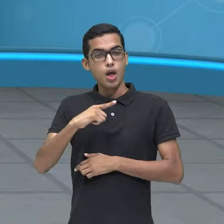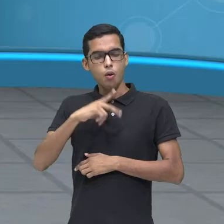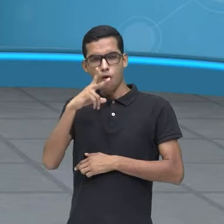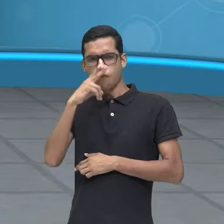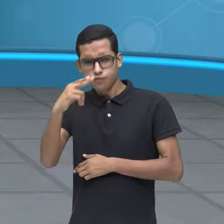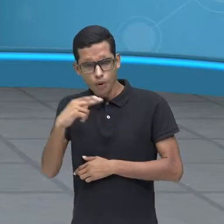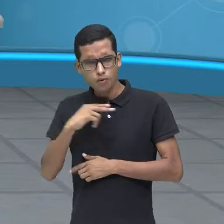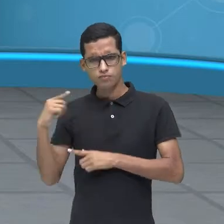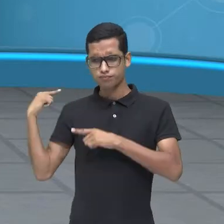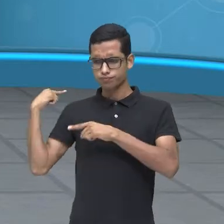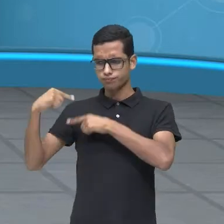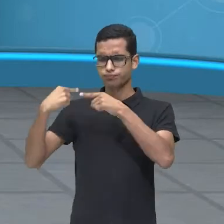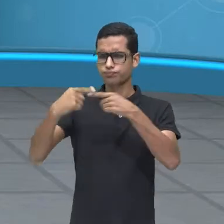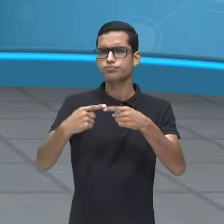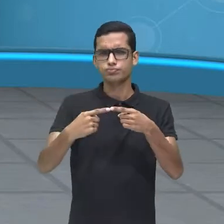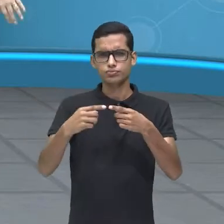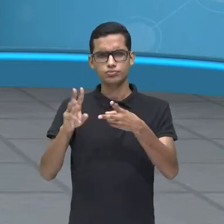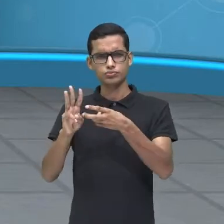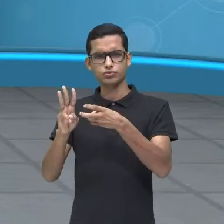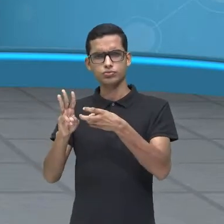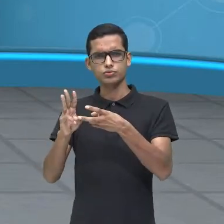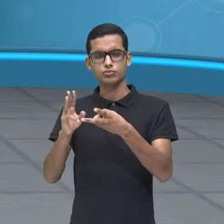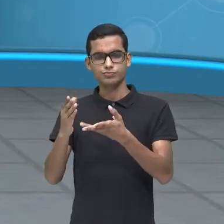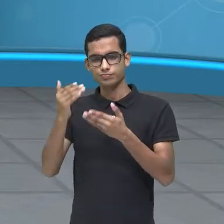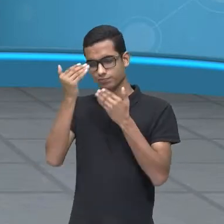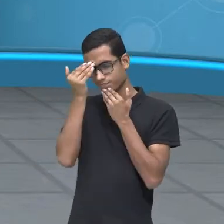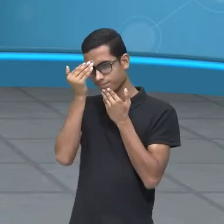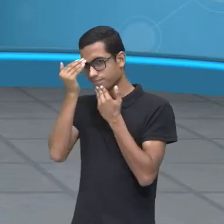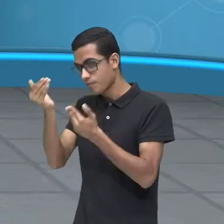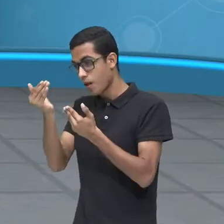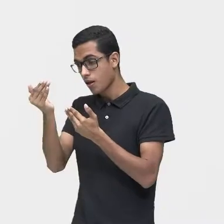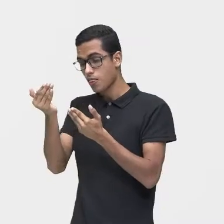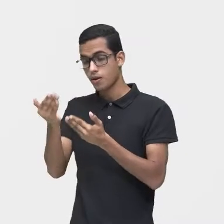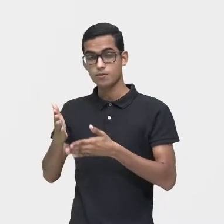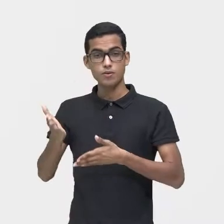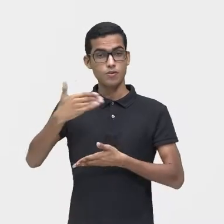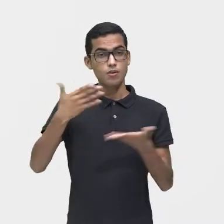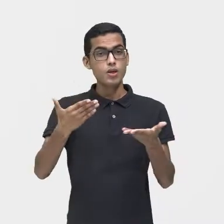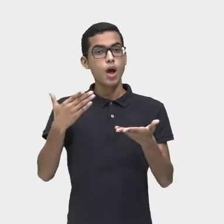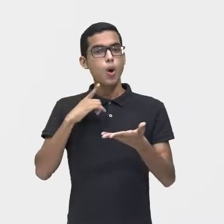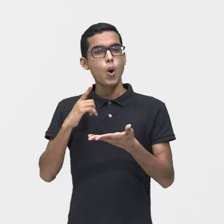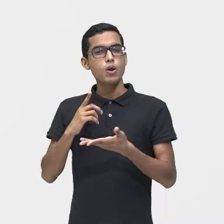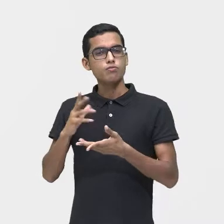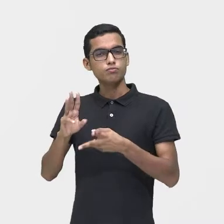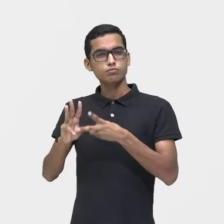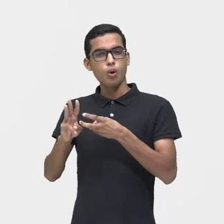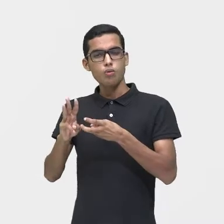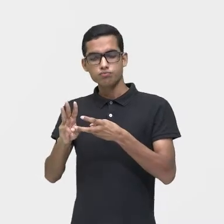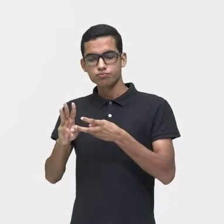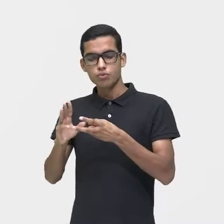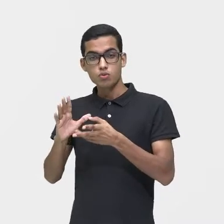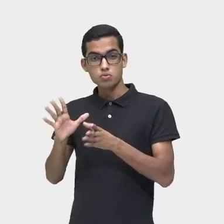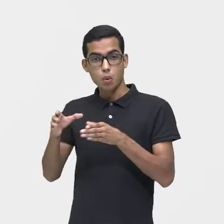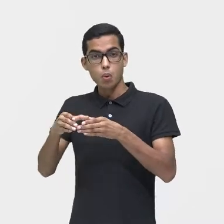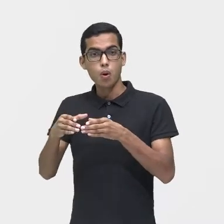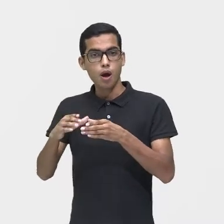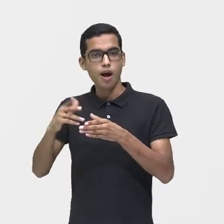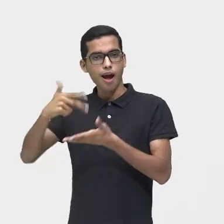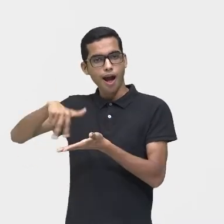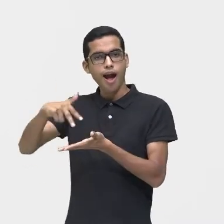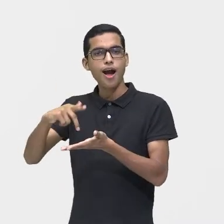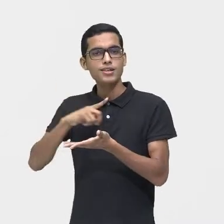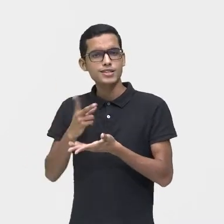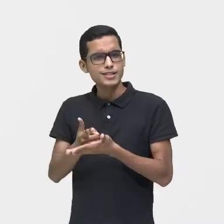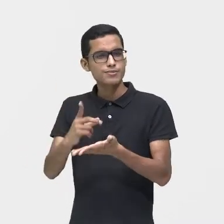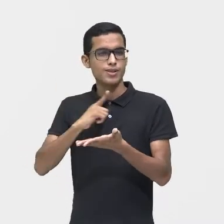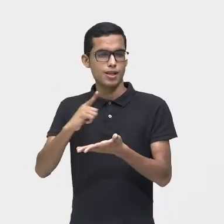conhecer um pouco dessa cultura. Muito obrigada, gente. Vamos então, sempre presente no cotidiano das tribos, apresentam